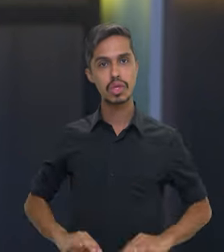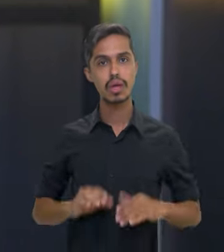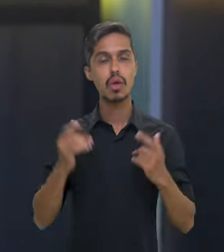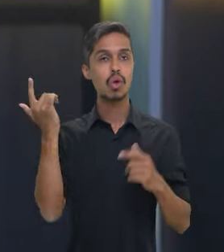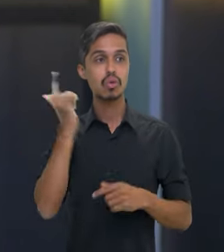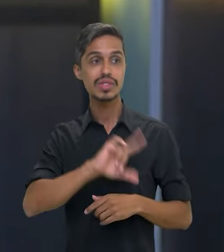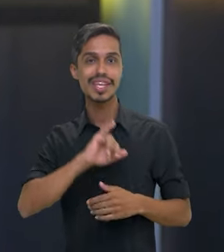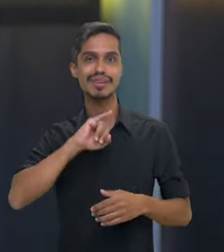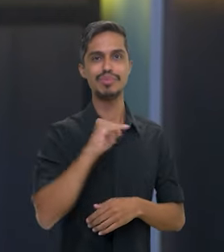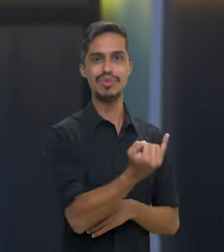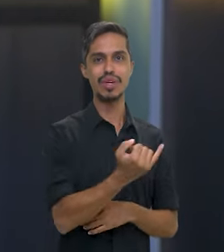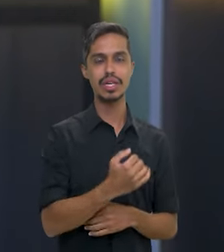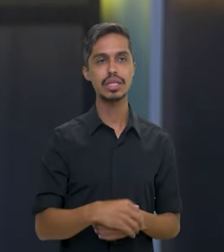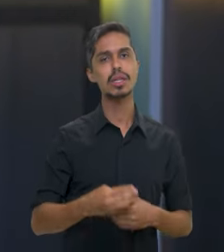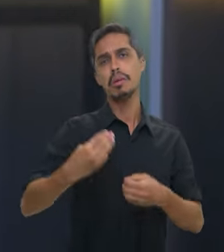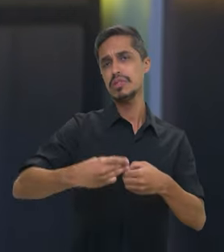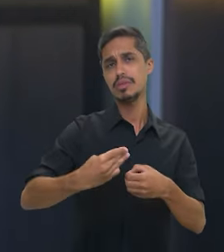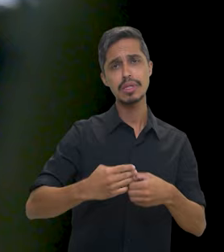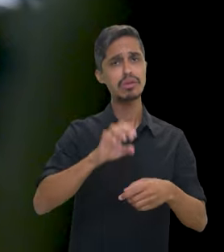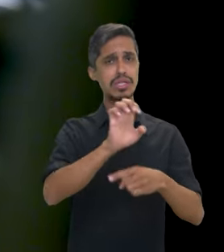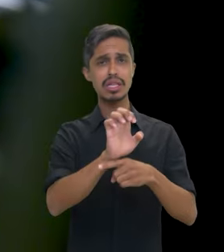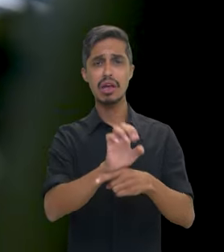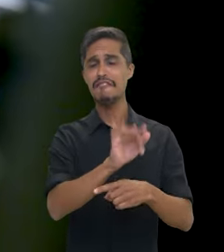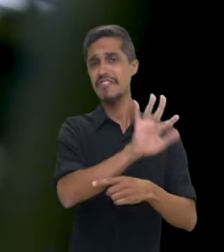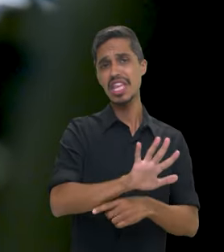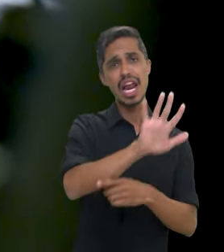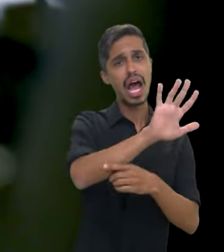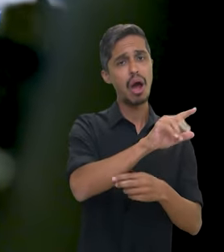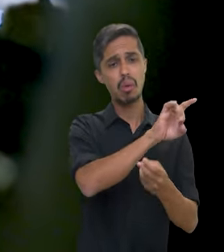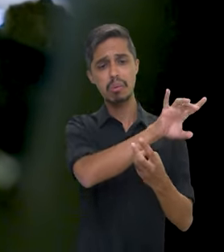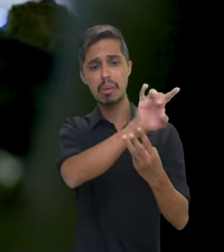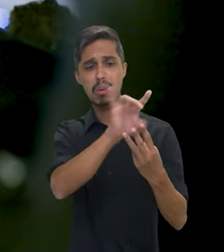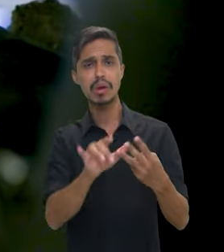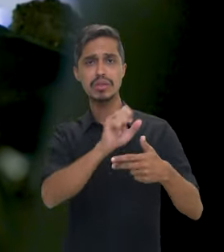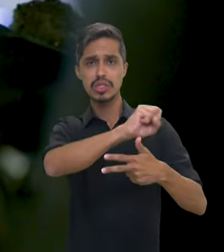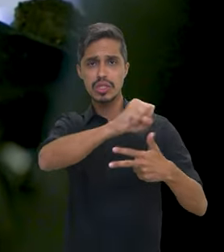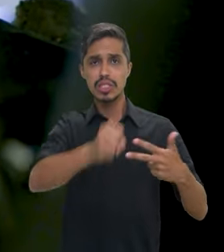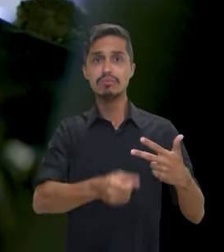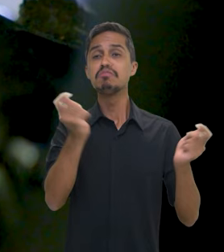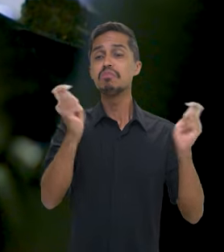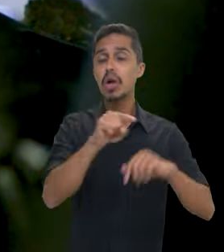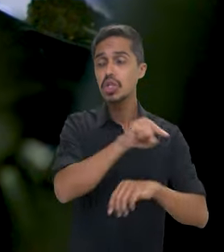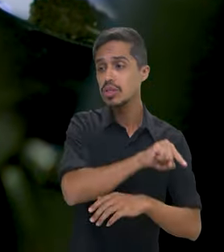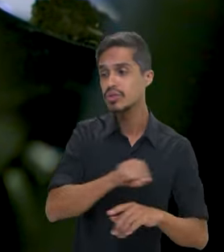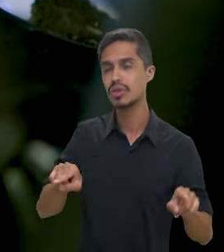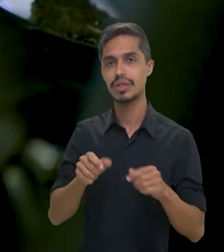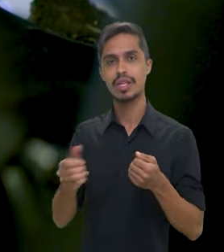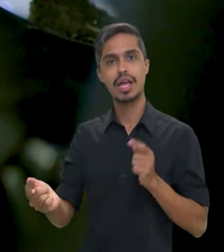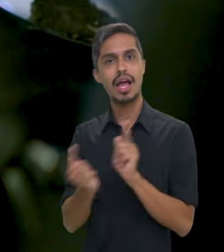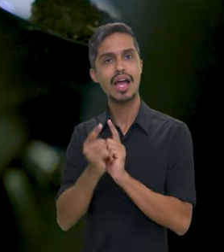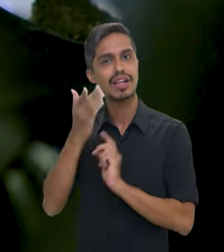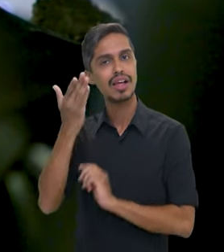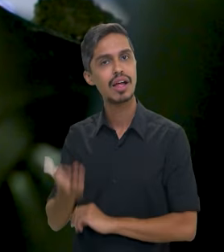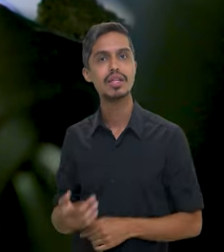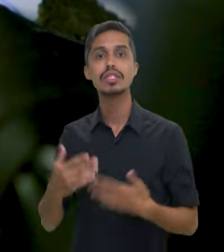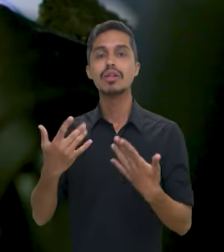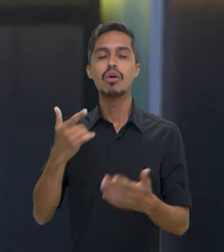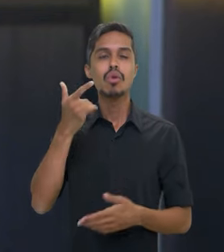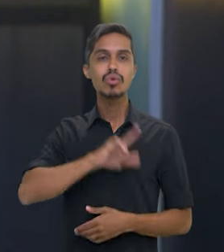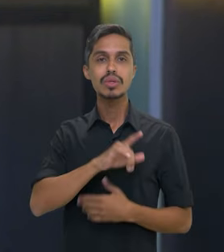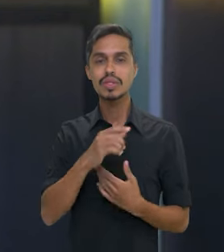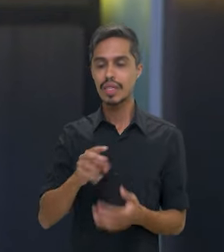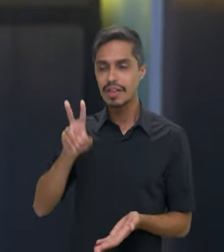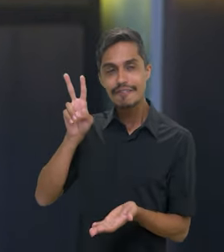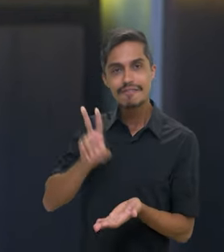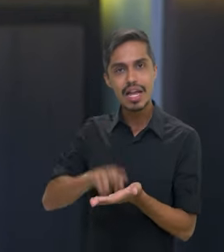e os serviços, repito, podem ser municipais, estaduais ou federais, ela também é uma plataforma que habilita o